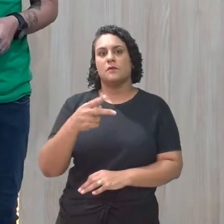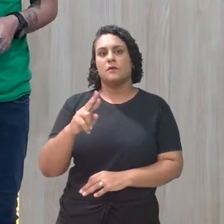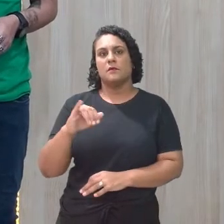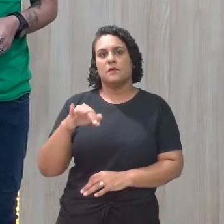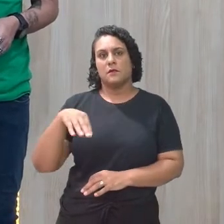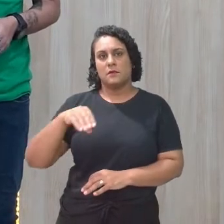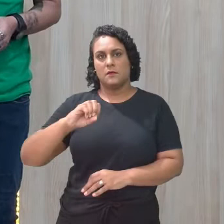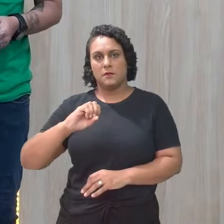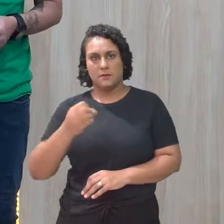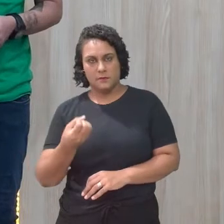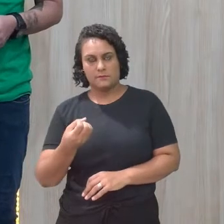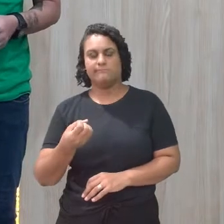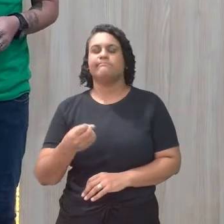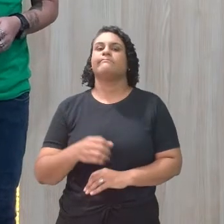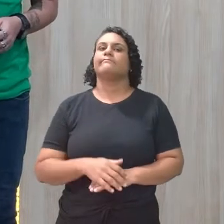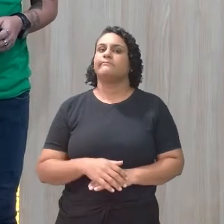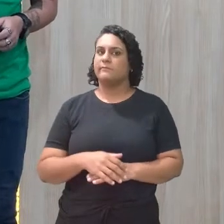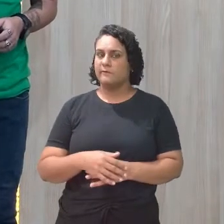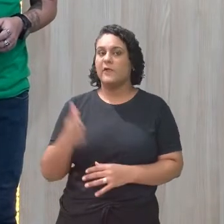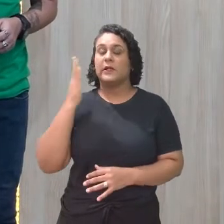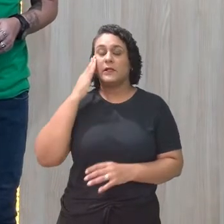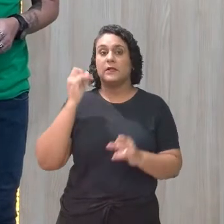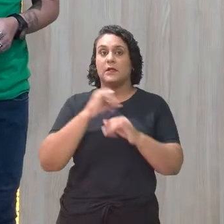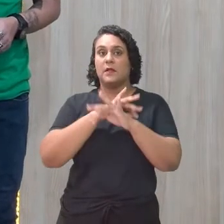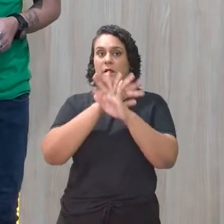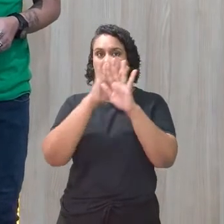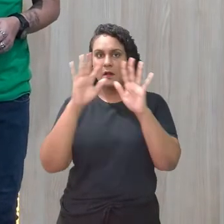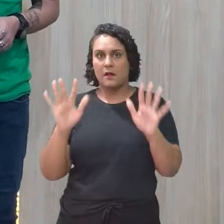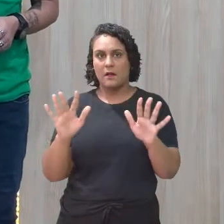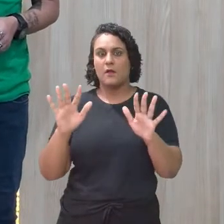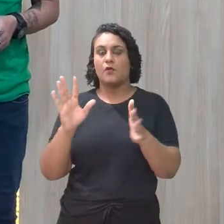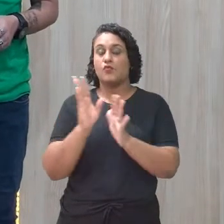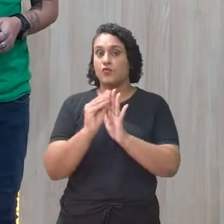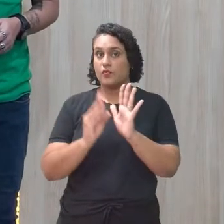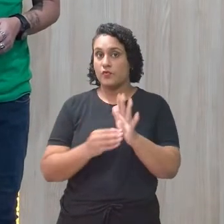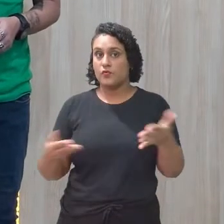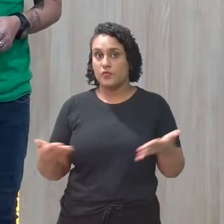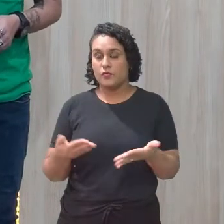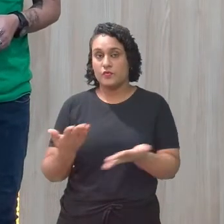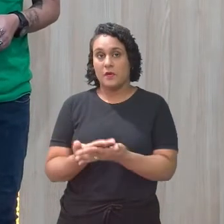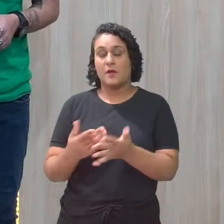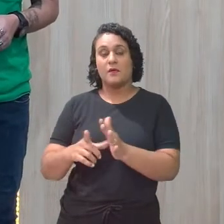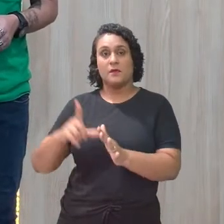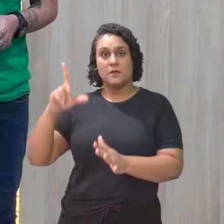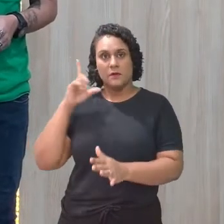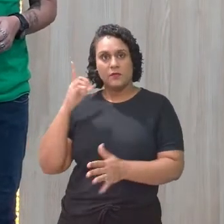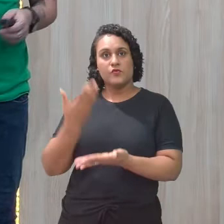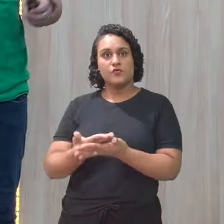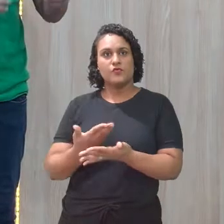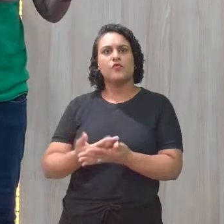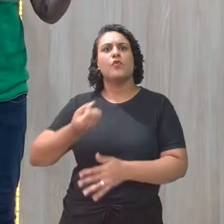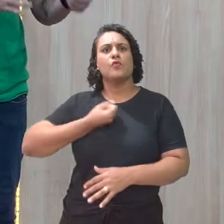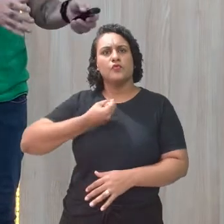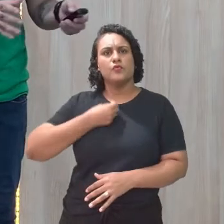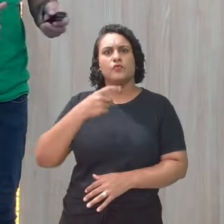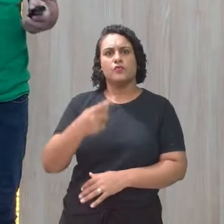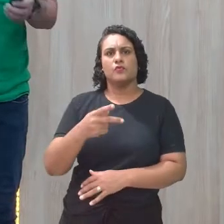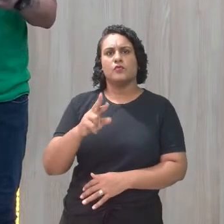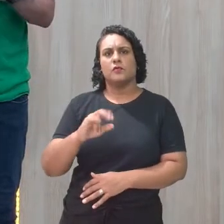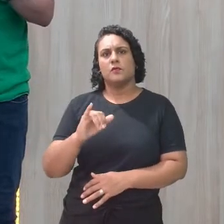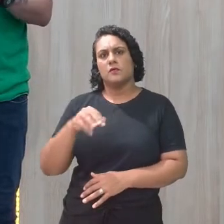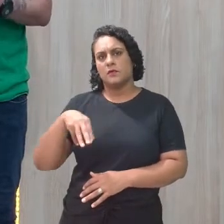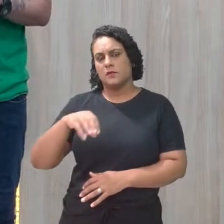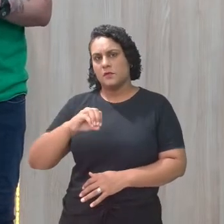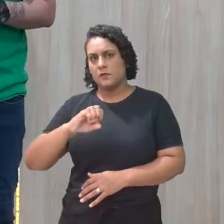primos. A gente vai tentar entender cada uma daquelas palavras. E a gente viu na aula anterior os números primos, tá certo? Os números compostos